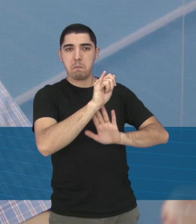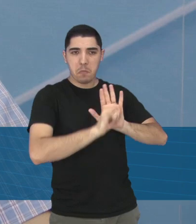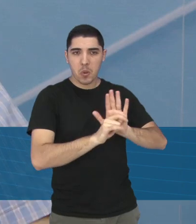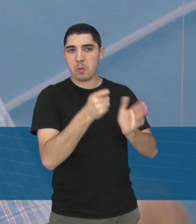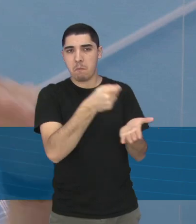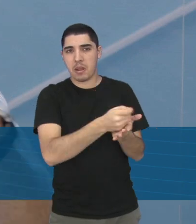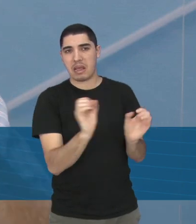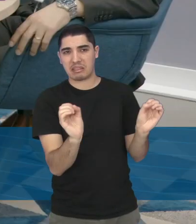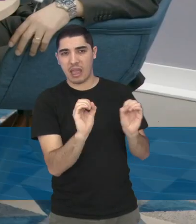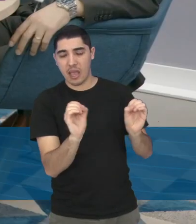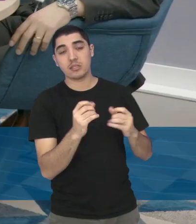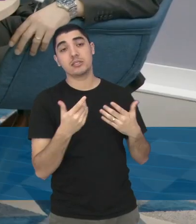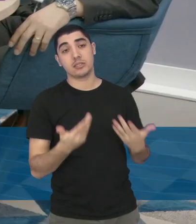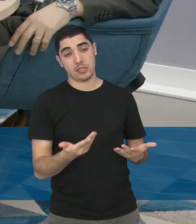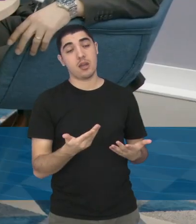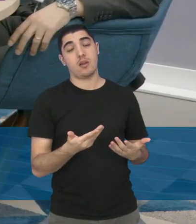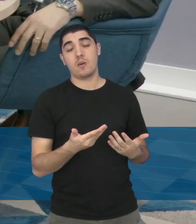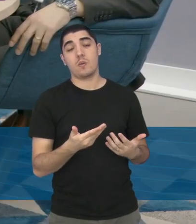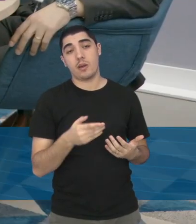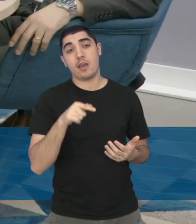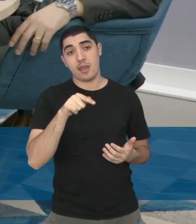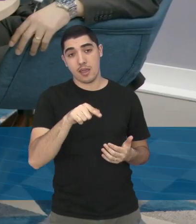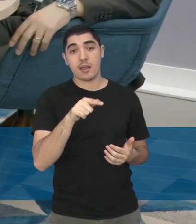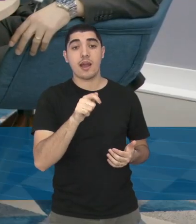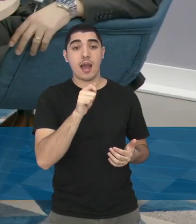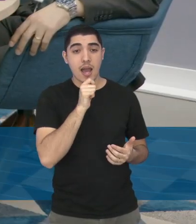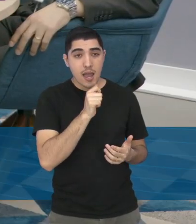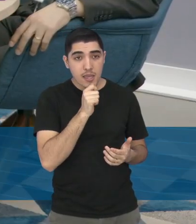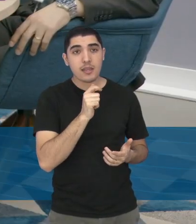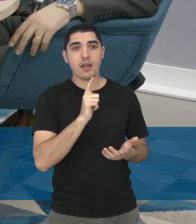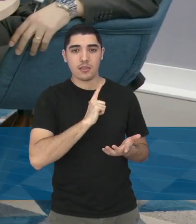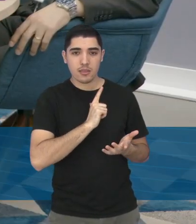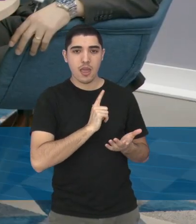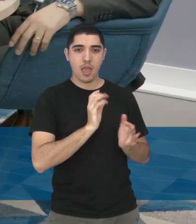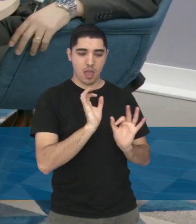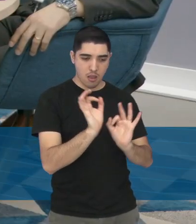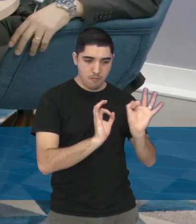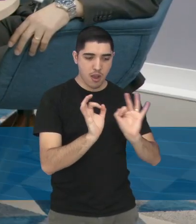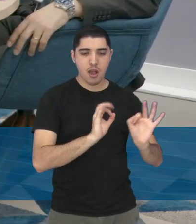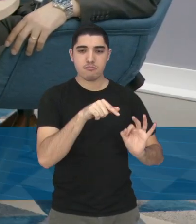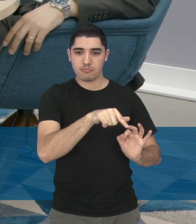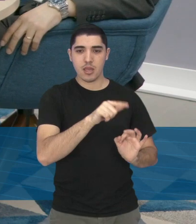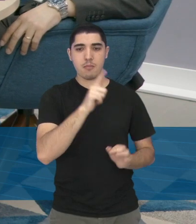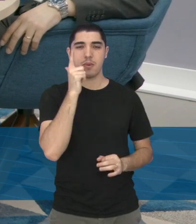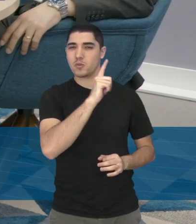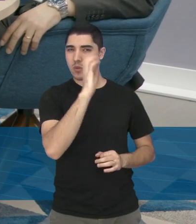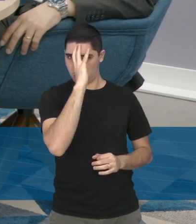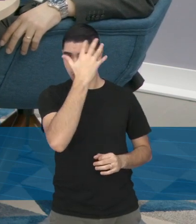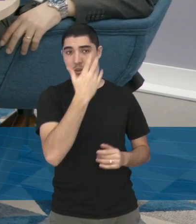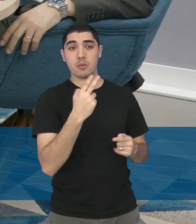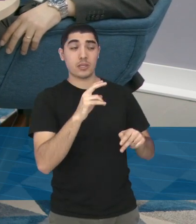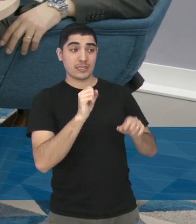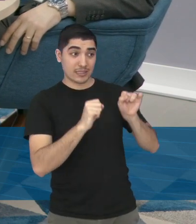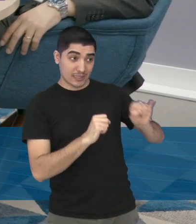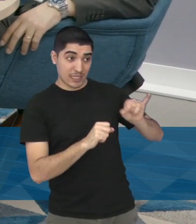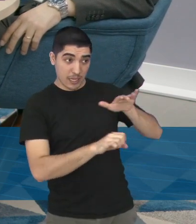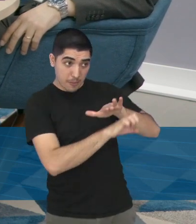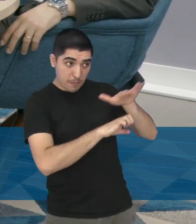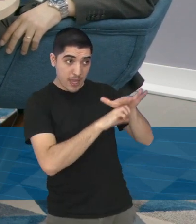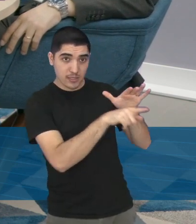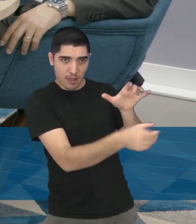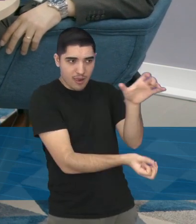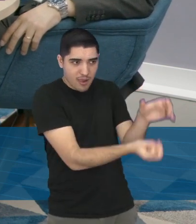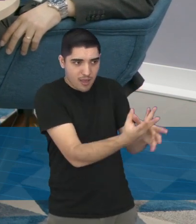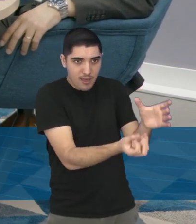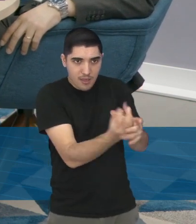tudo mais, é uma questão que está sendo resolvida à medida que as empresas vão sendo criadas. Porque